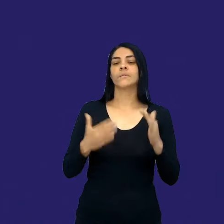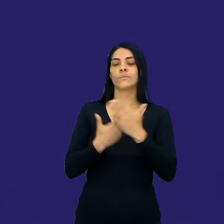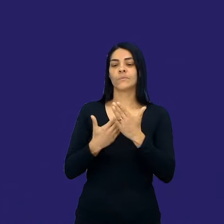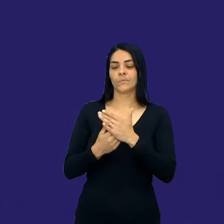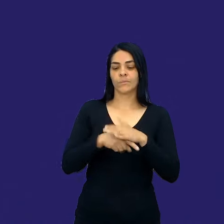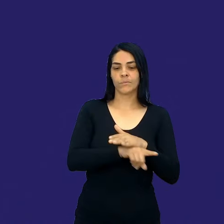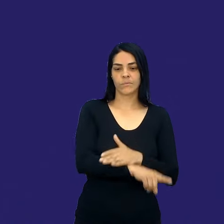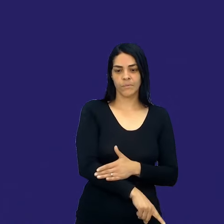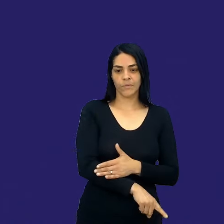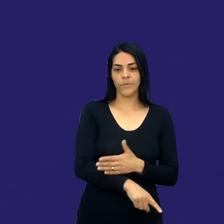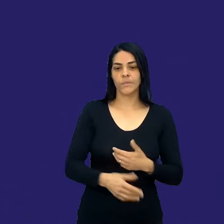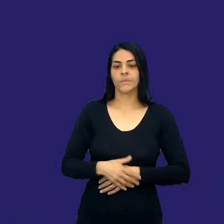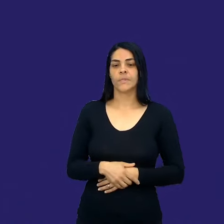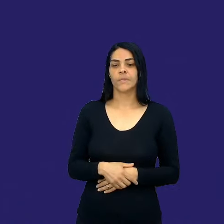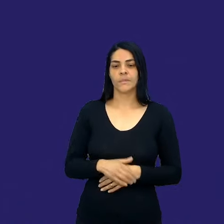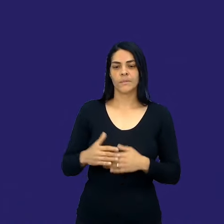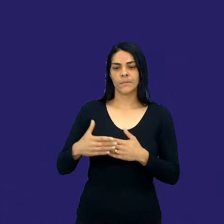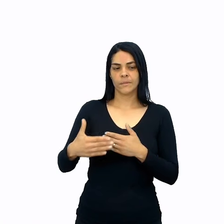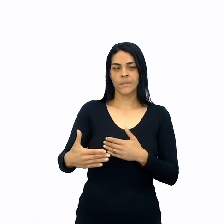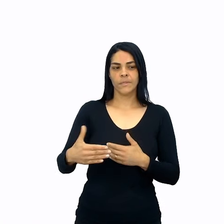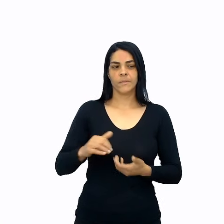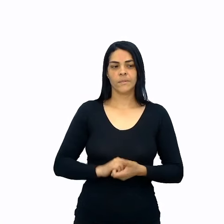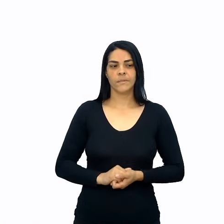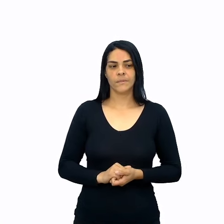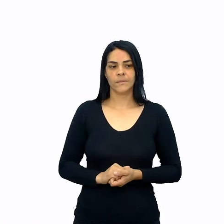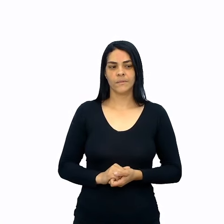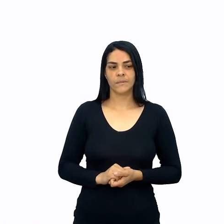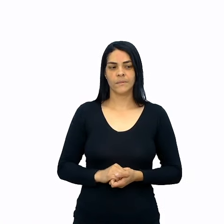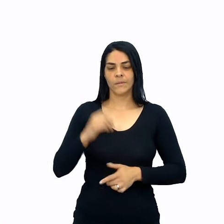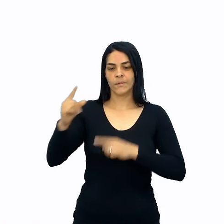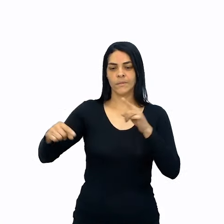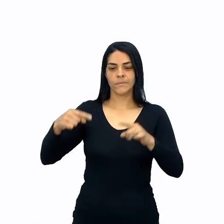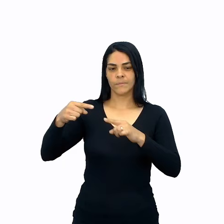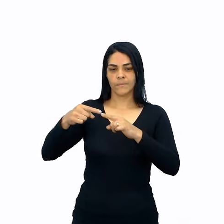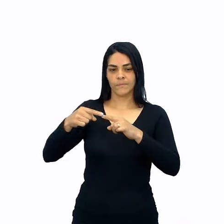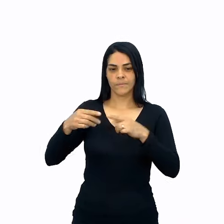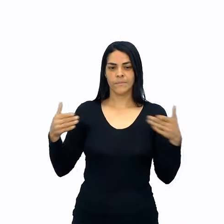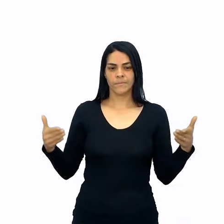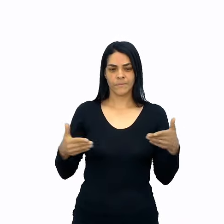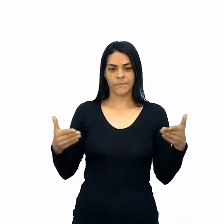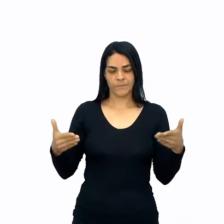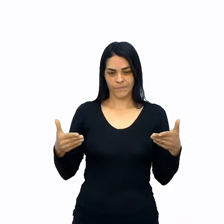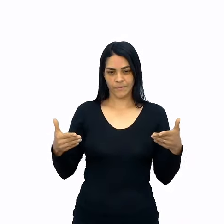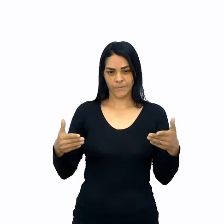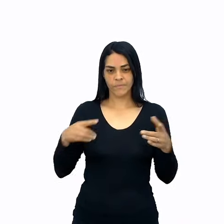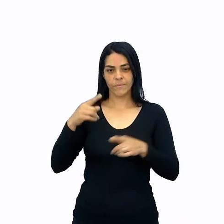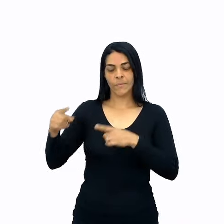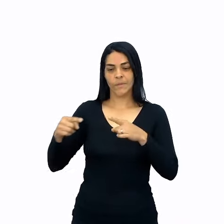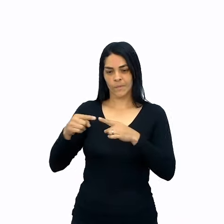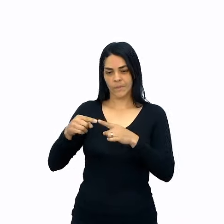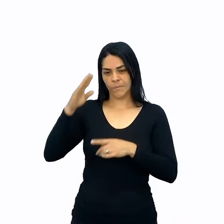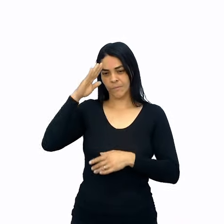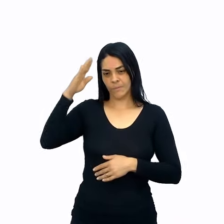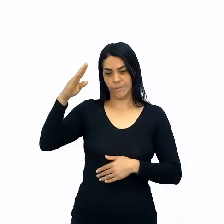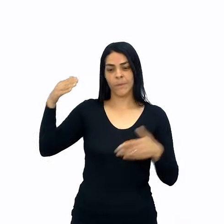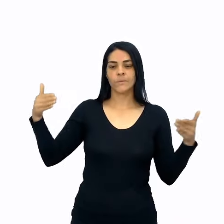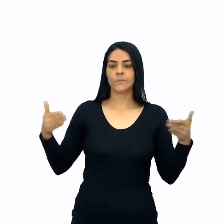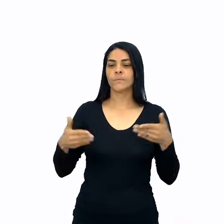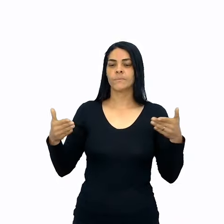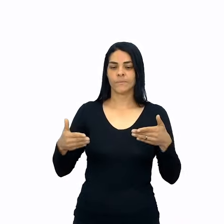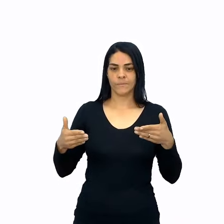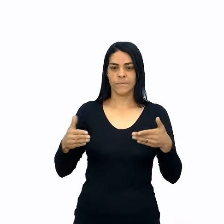Bom, a seguir nós vamos tratar dos nossos objetivos de hoje. O objetivo principal de hoje